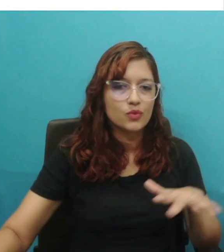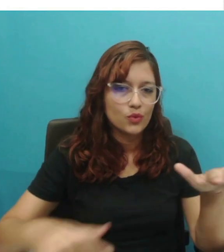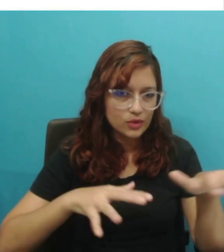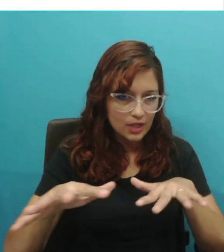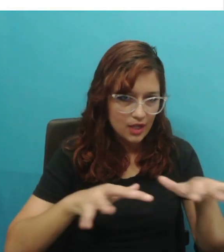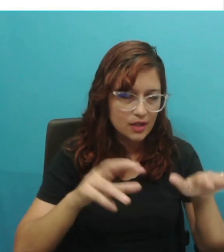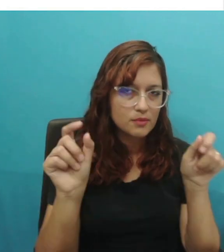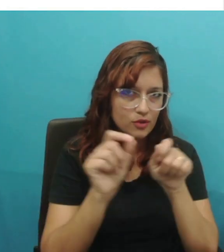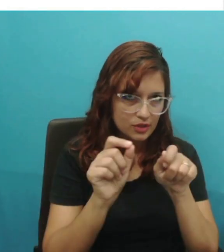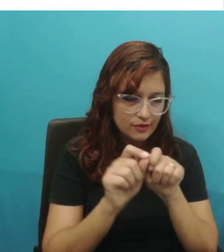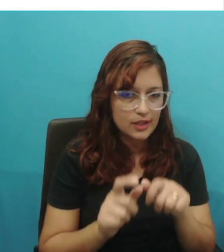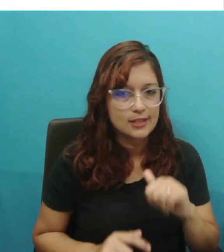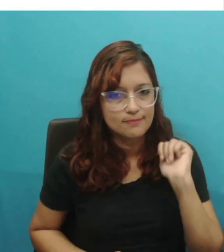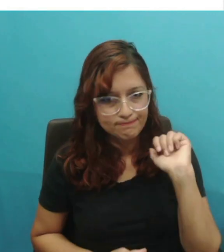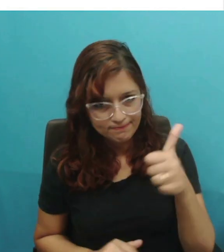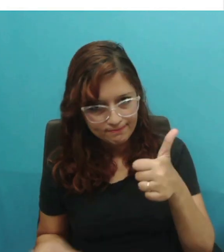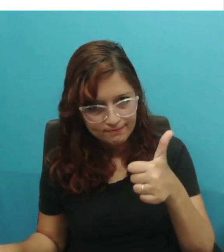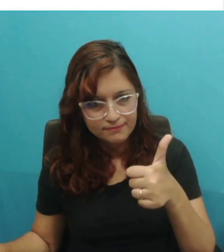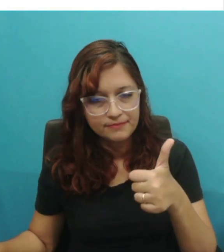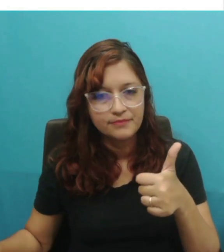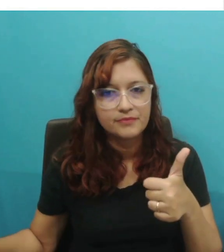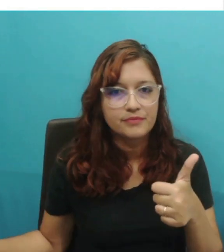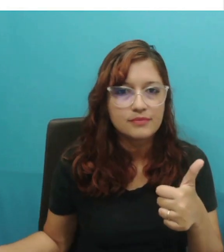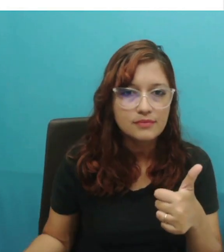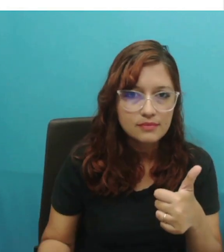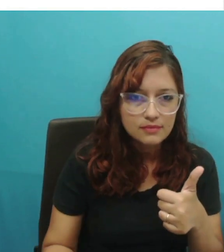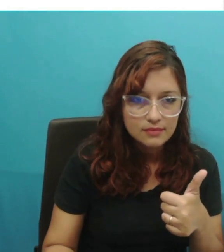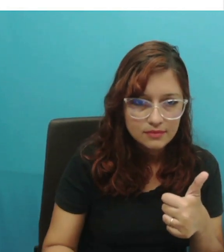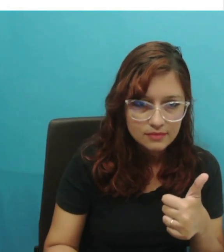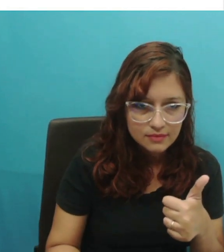Não foi a árvore quem fez. Quem fez foi o terremoto.